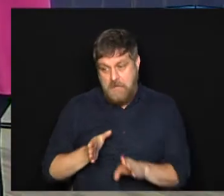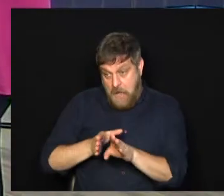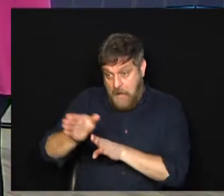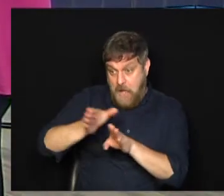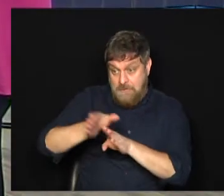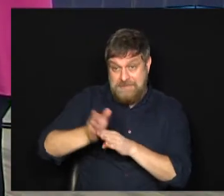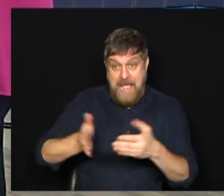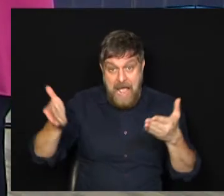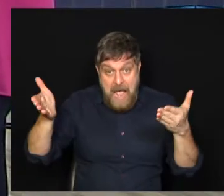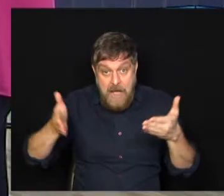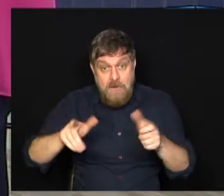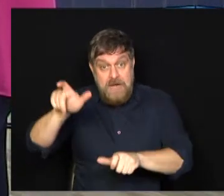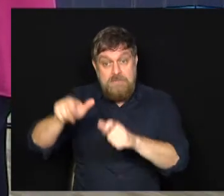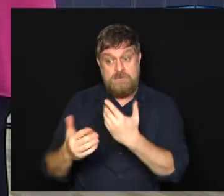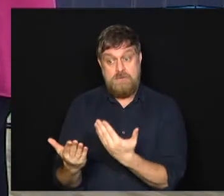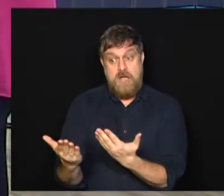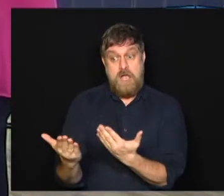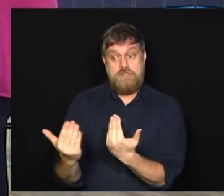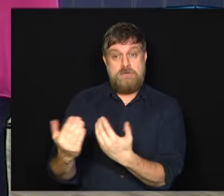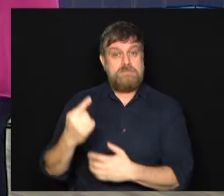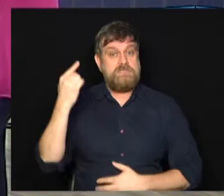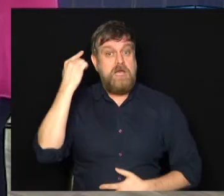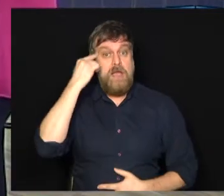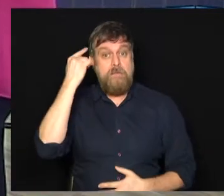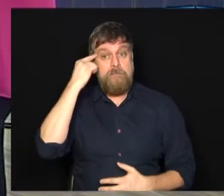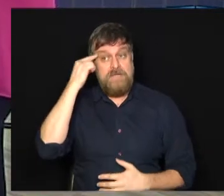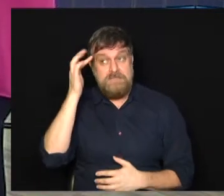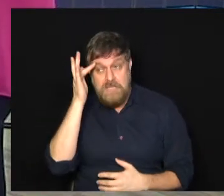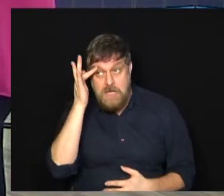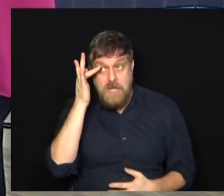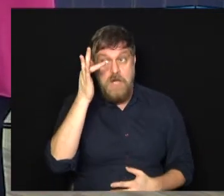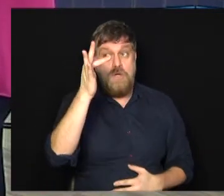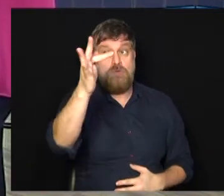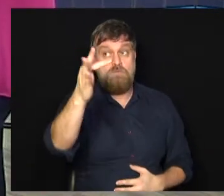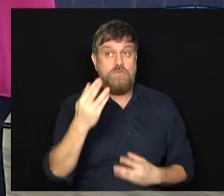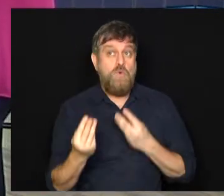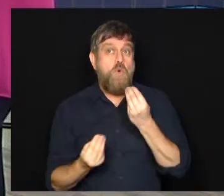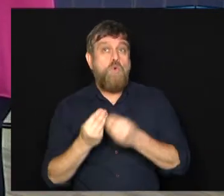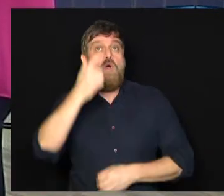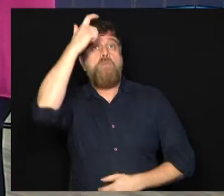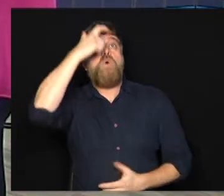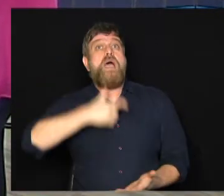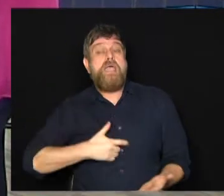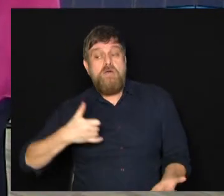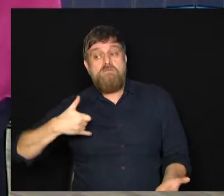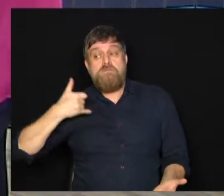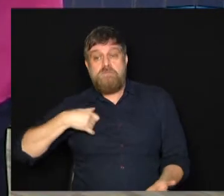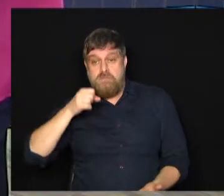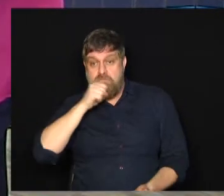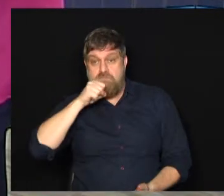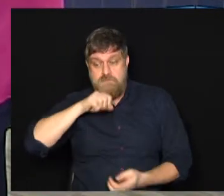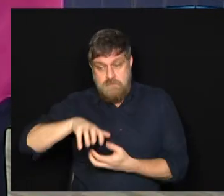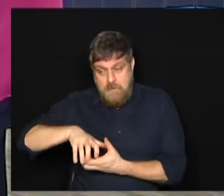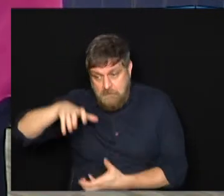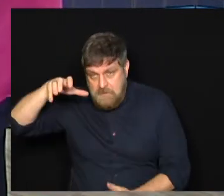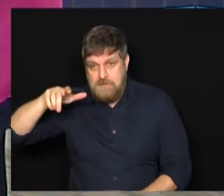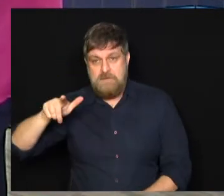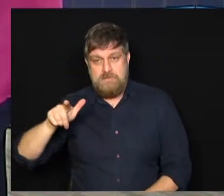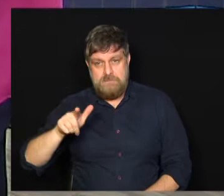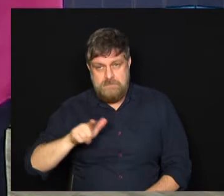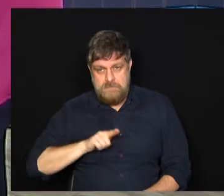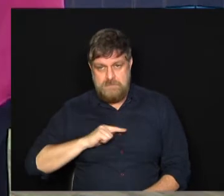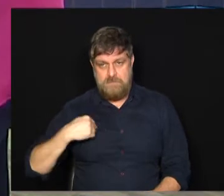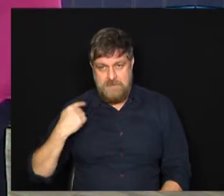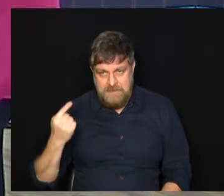quem agora é jovem, né? Já pensar nisso, já começar a planejar o seu futuro, o seu envelhecimento, né, doutor? E caminhando